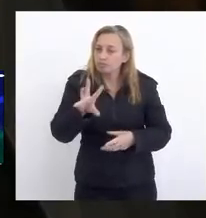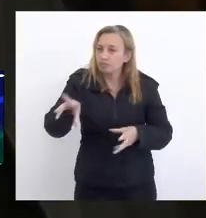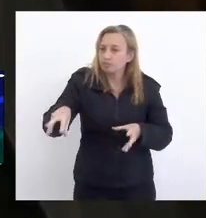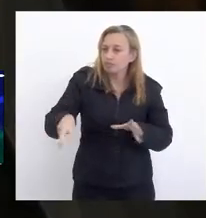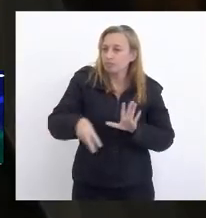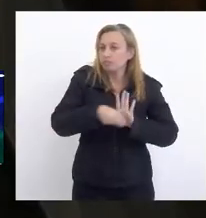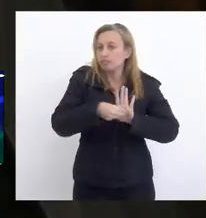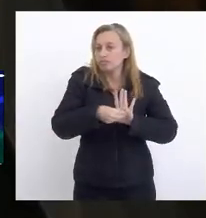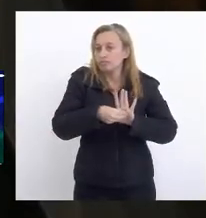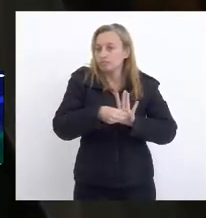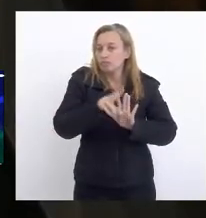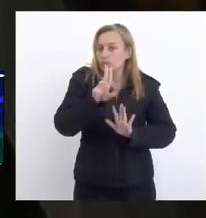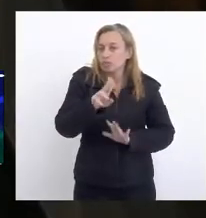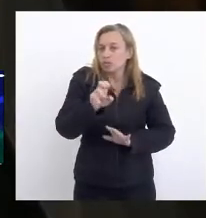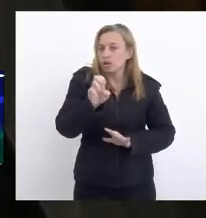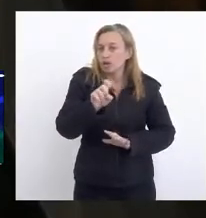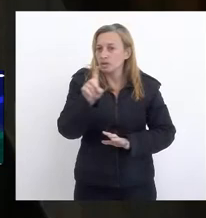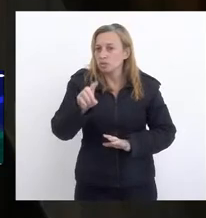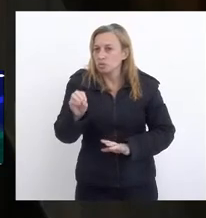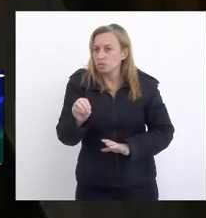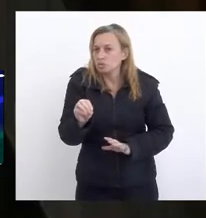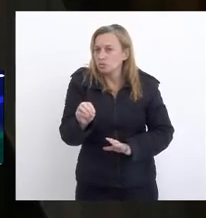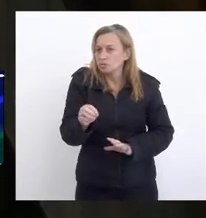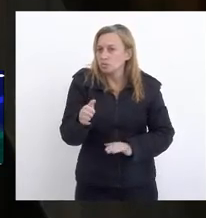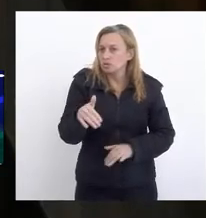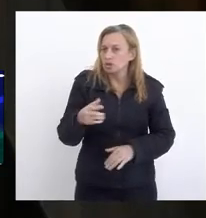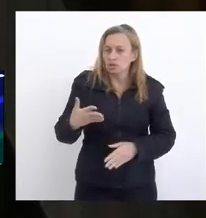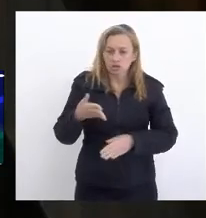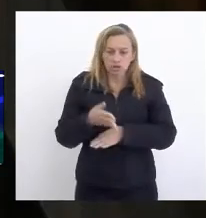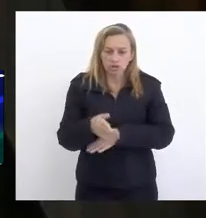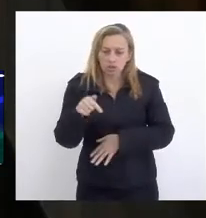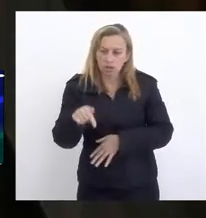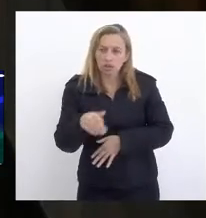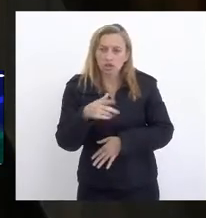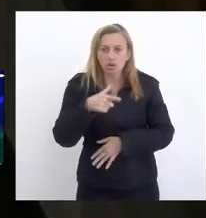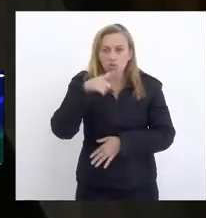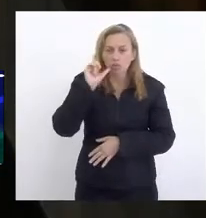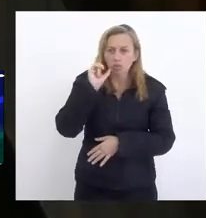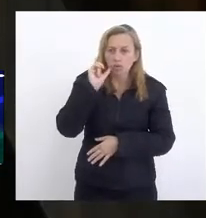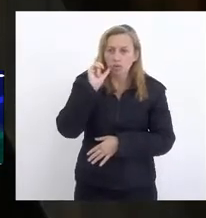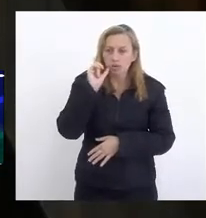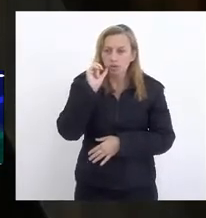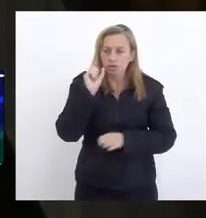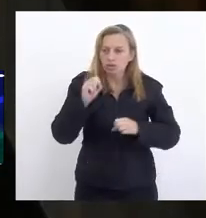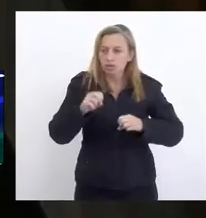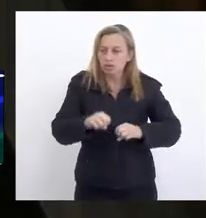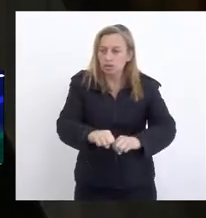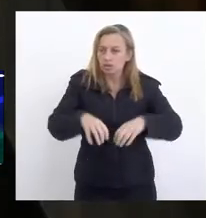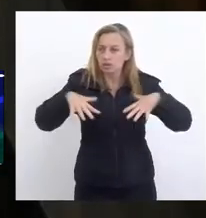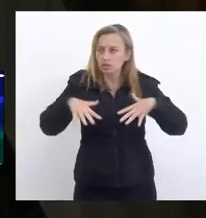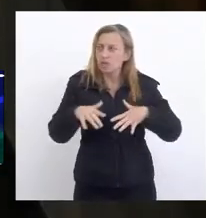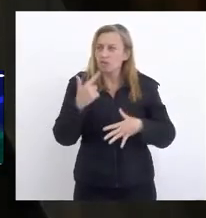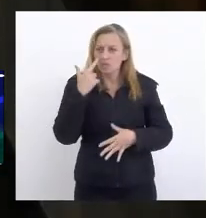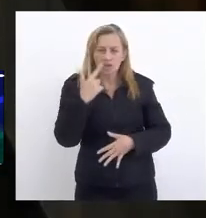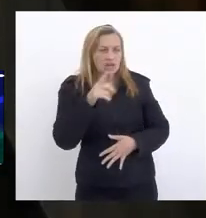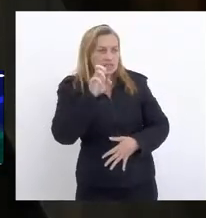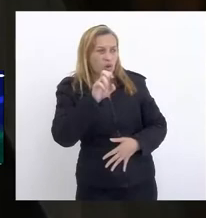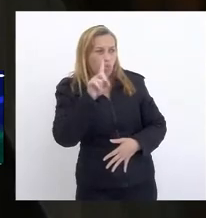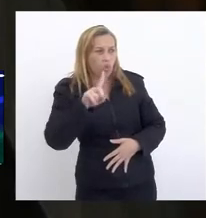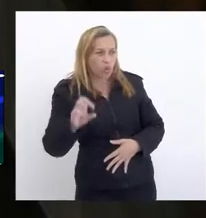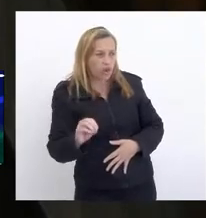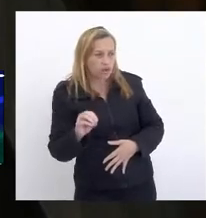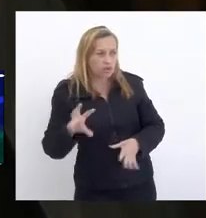incorporar ao UESO. Aí me chegaram aqui no plenário ontem e disseram assim, mas olha só, se a UESO